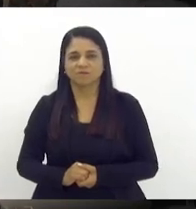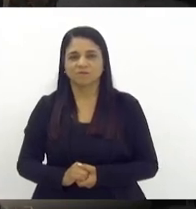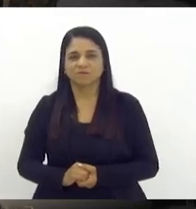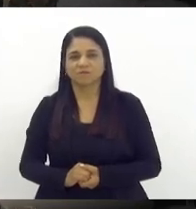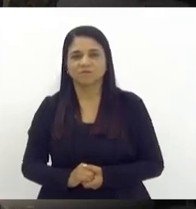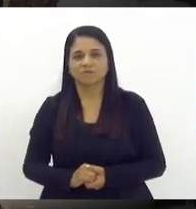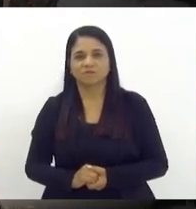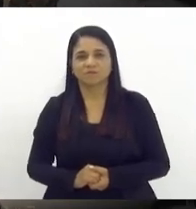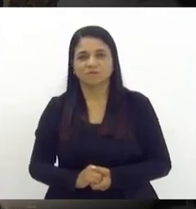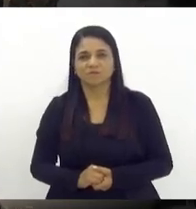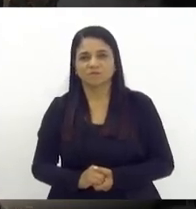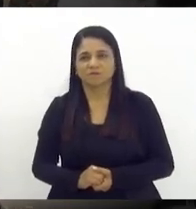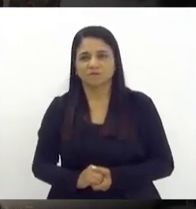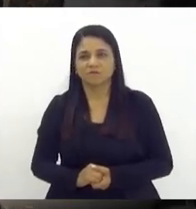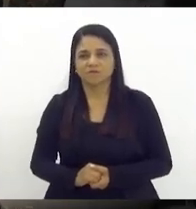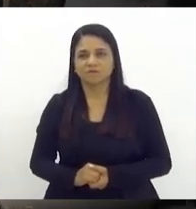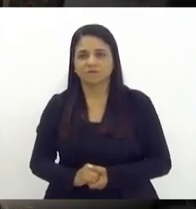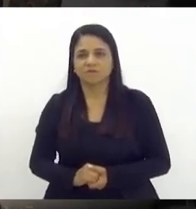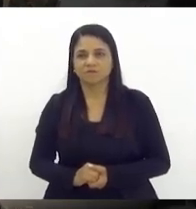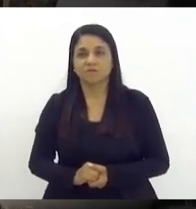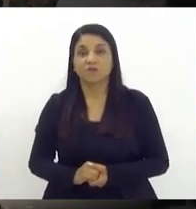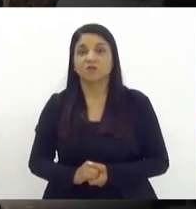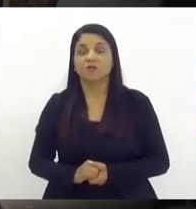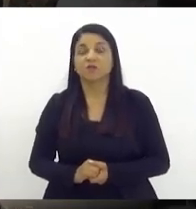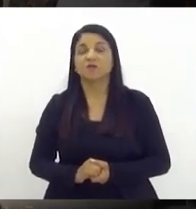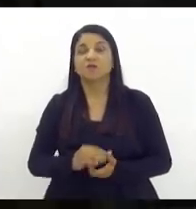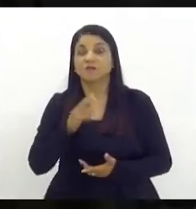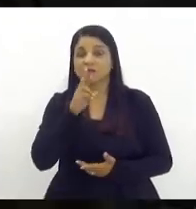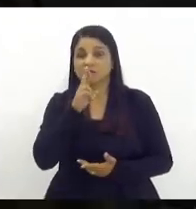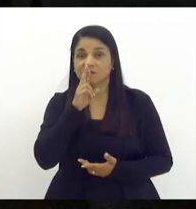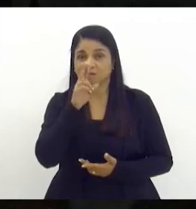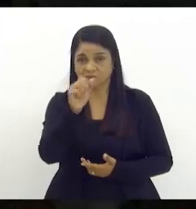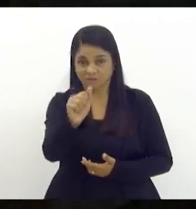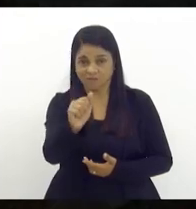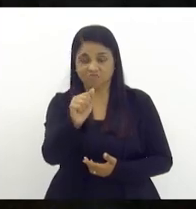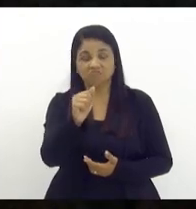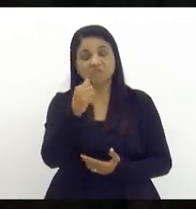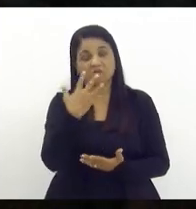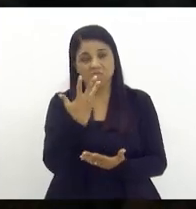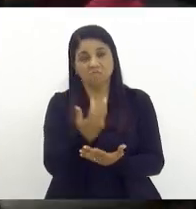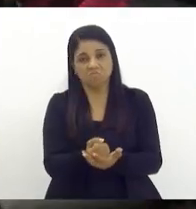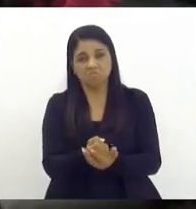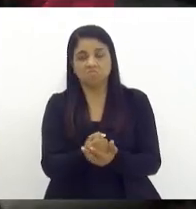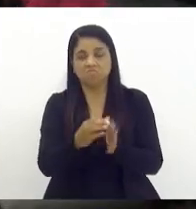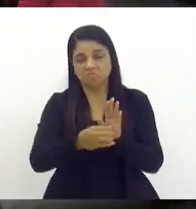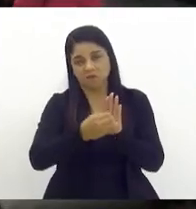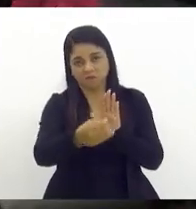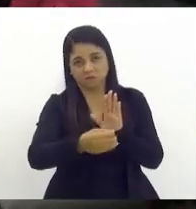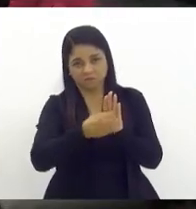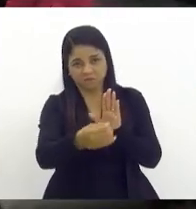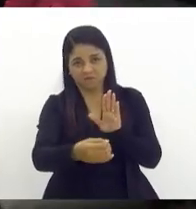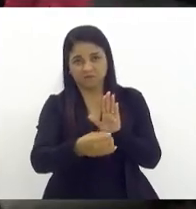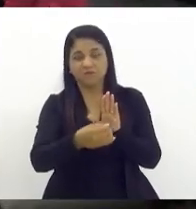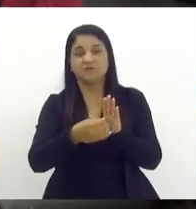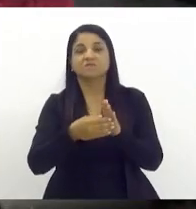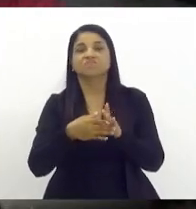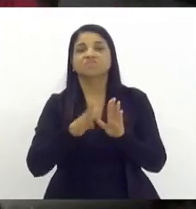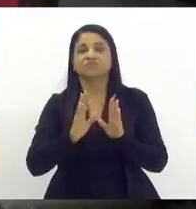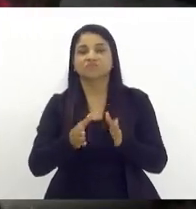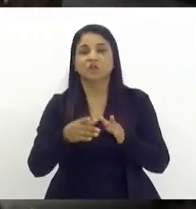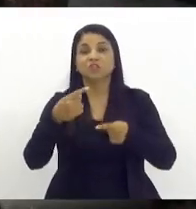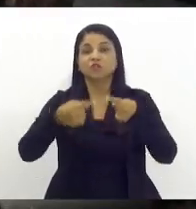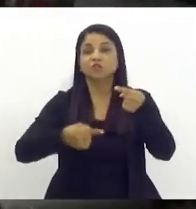Deputada Amorim, normas internas, por favor. Parecer é favorável, senhor presidente. Com parecer emitido